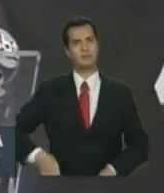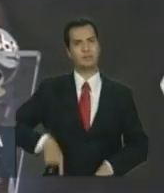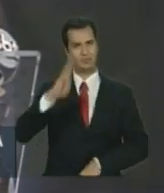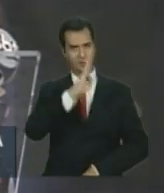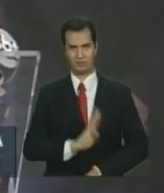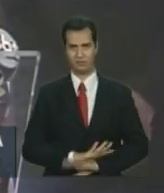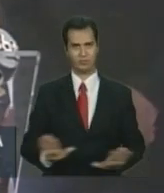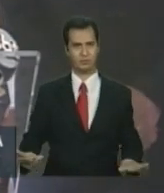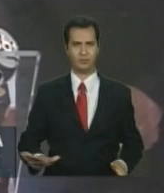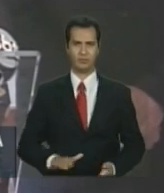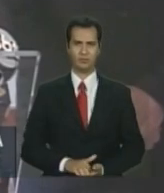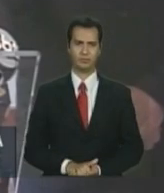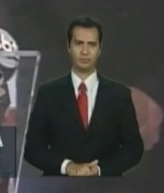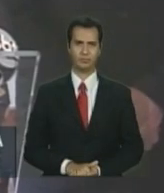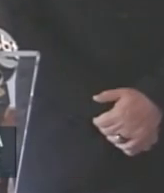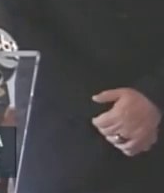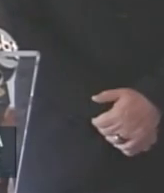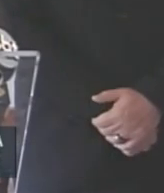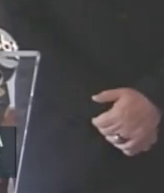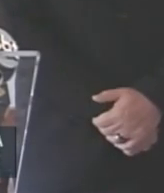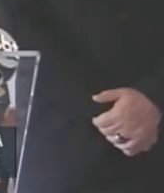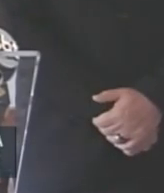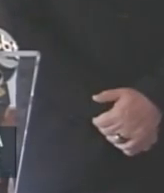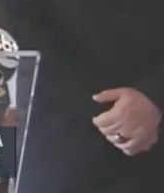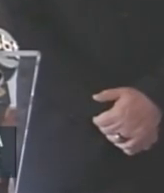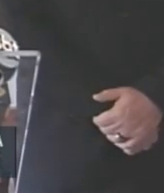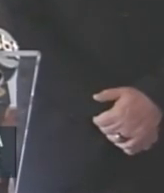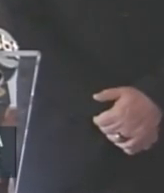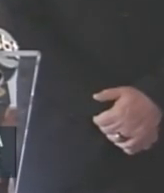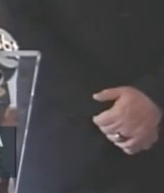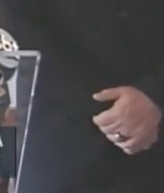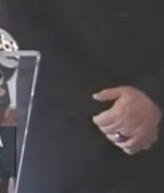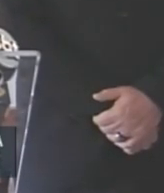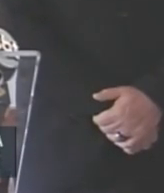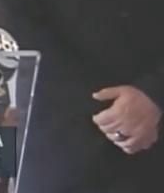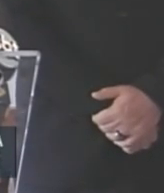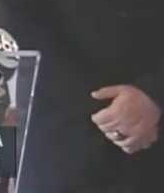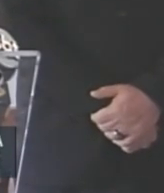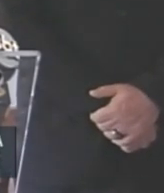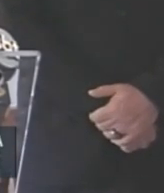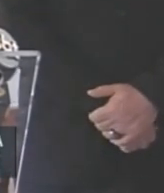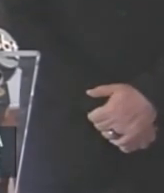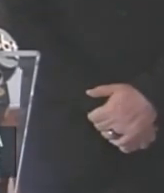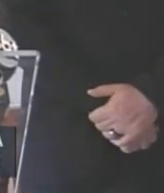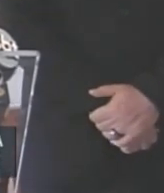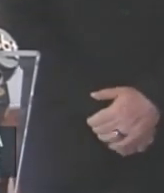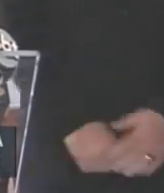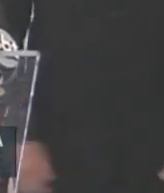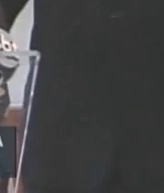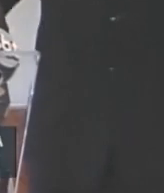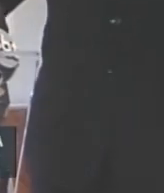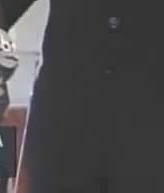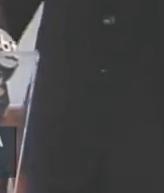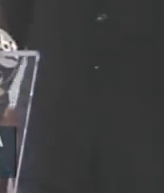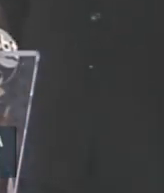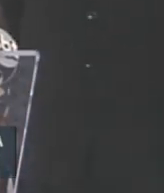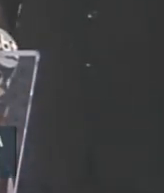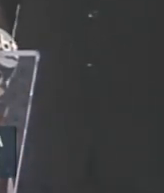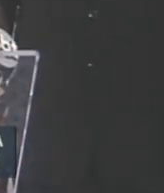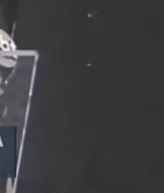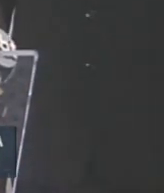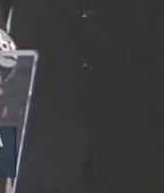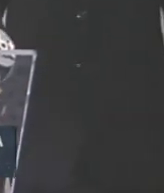pergunta se a senhora apoia essa posição que... Não, eu apoio a minha posição. E apoio